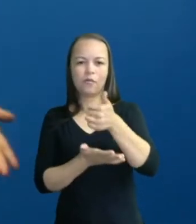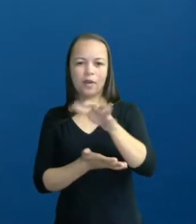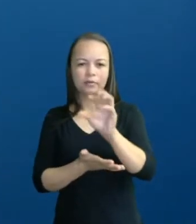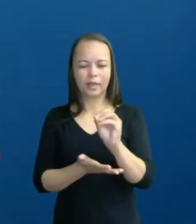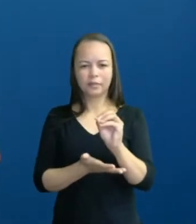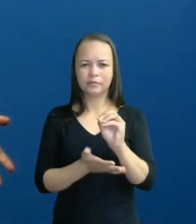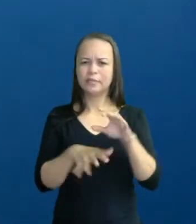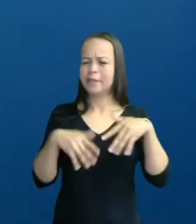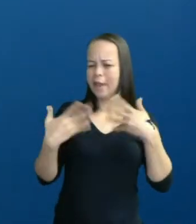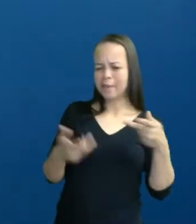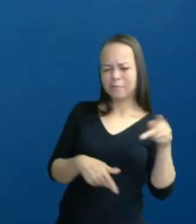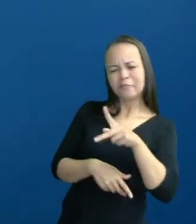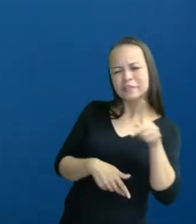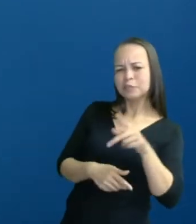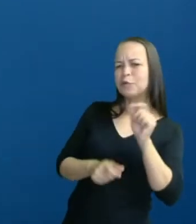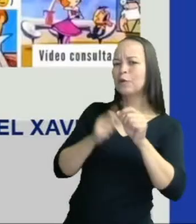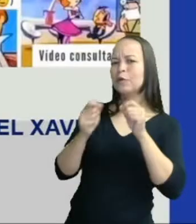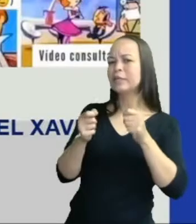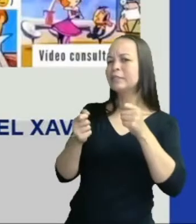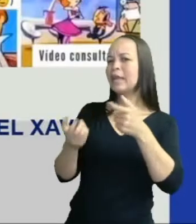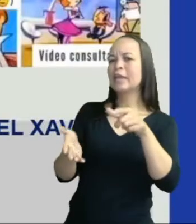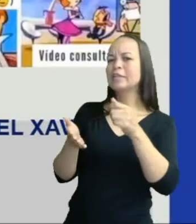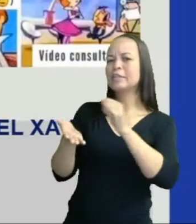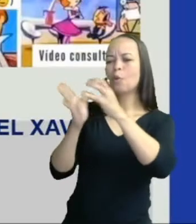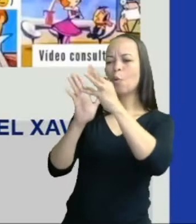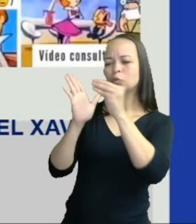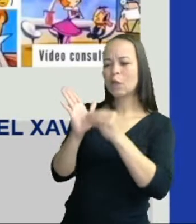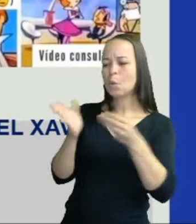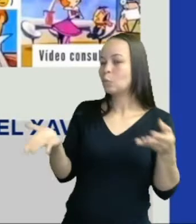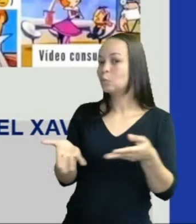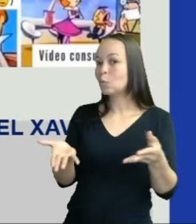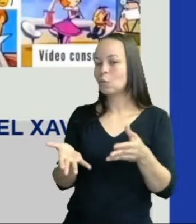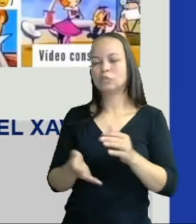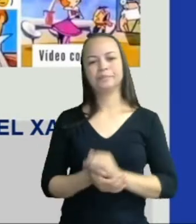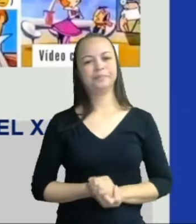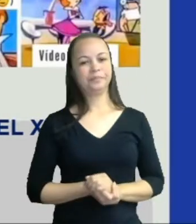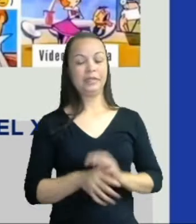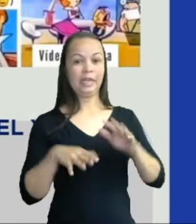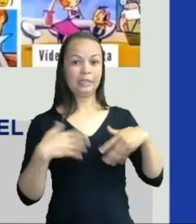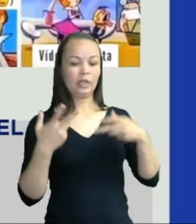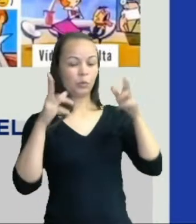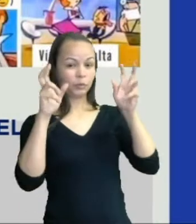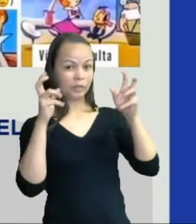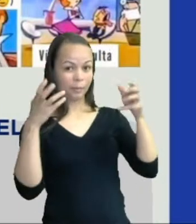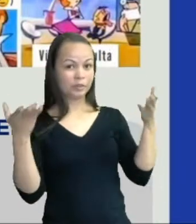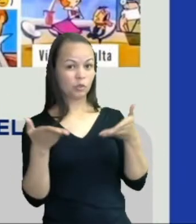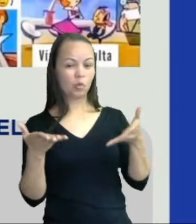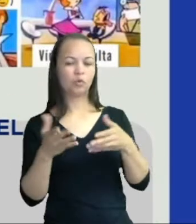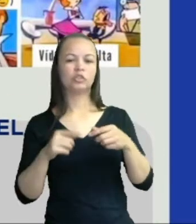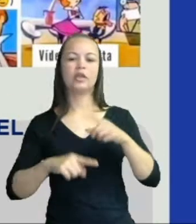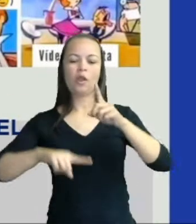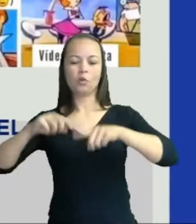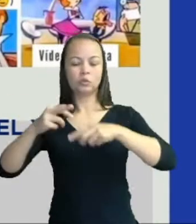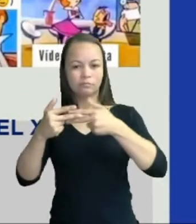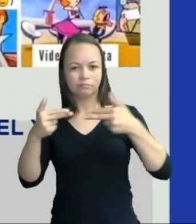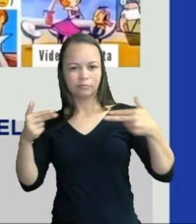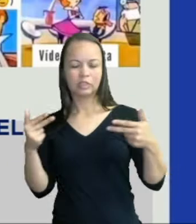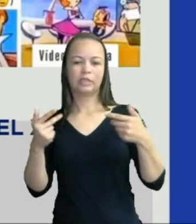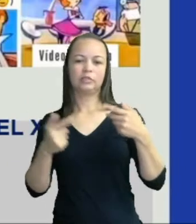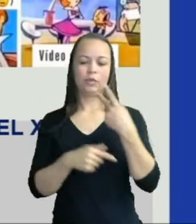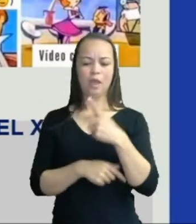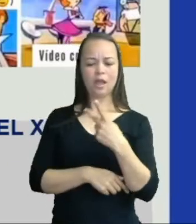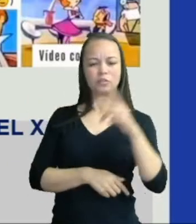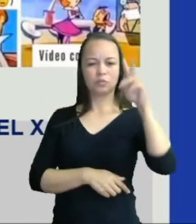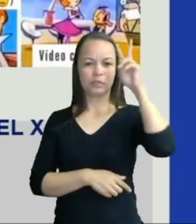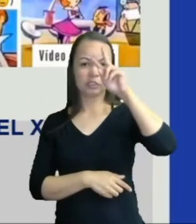que você trouxe para mim hoje? Vamos lá? Vamos ver? Então, hoje o tema é os objetos e as suas histórias